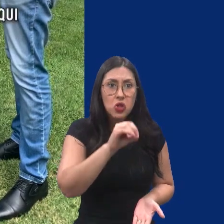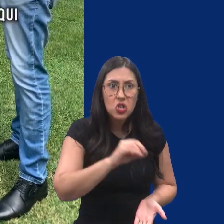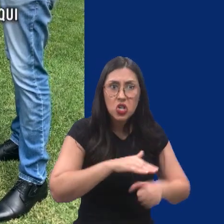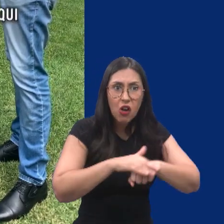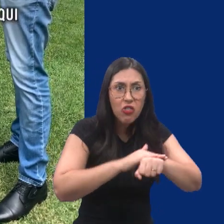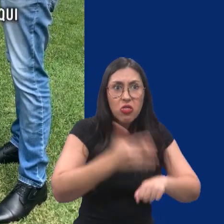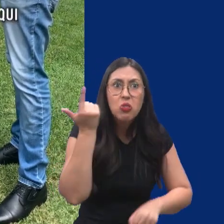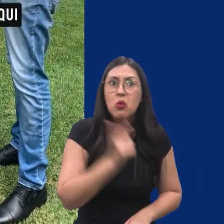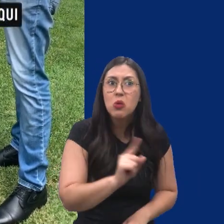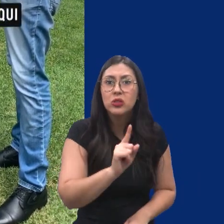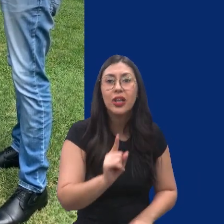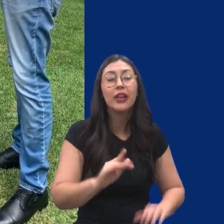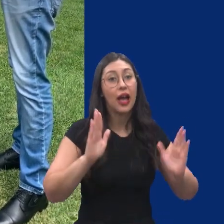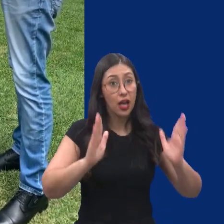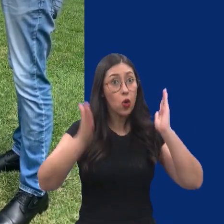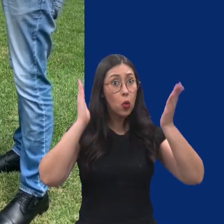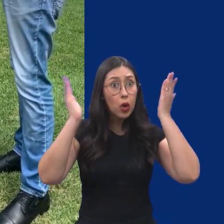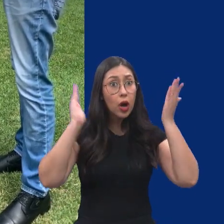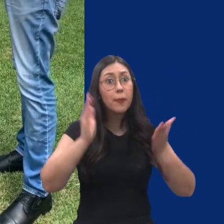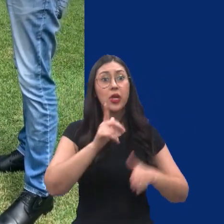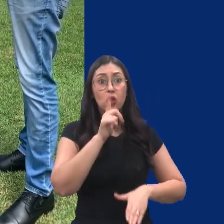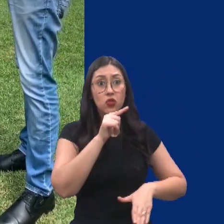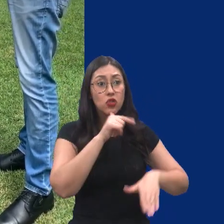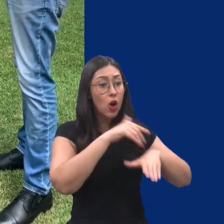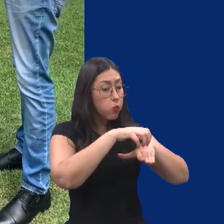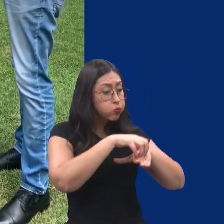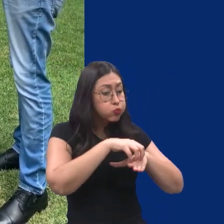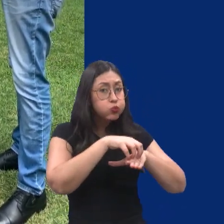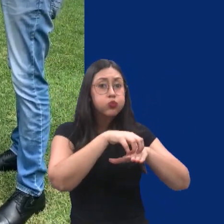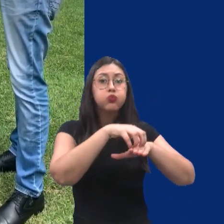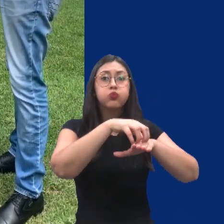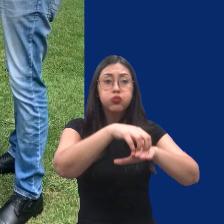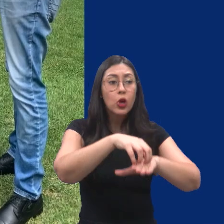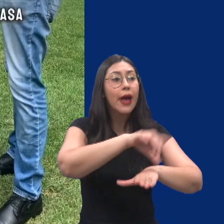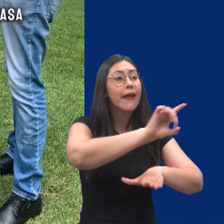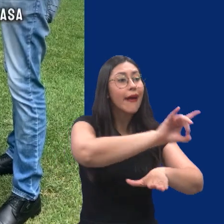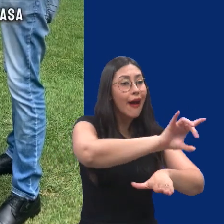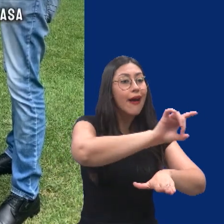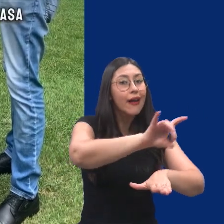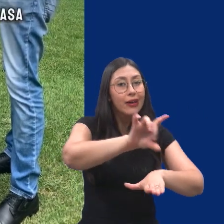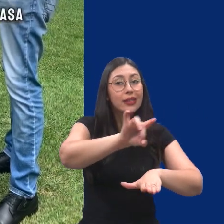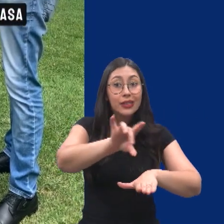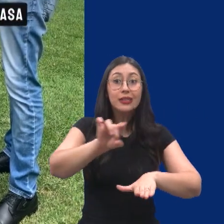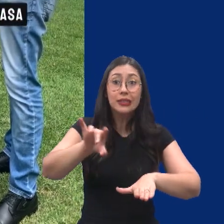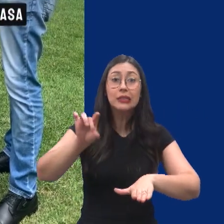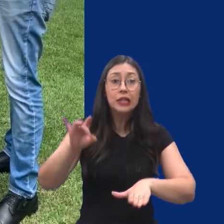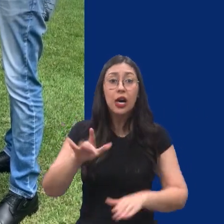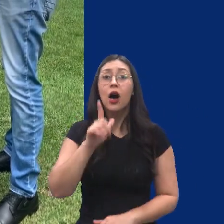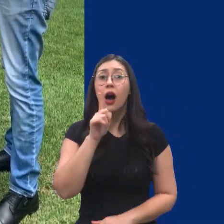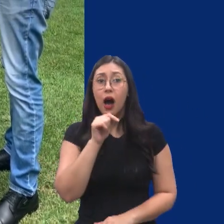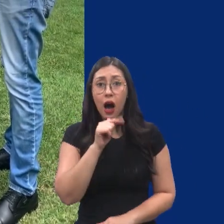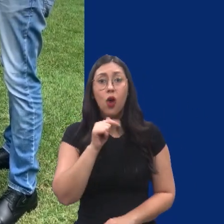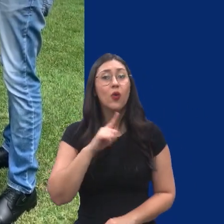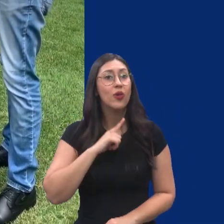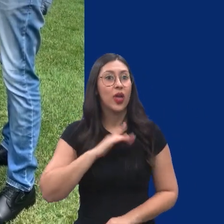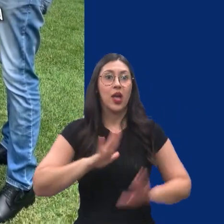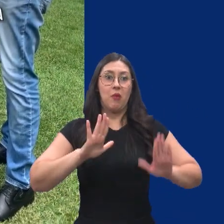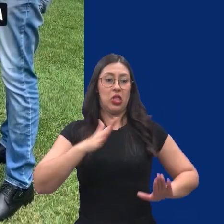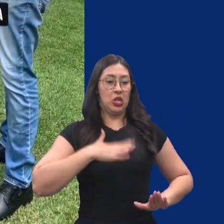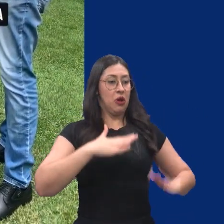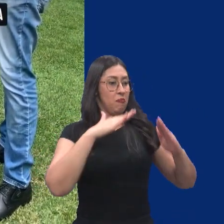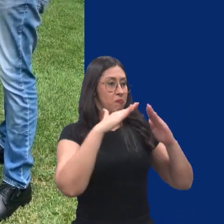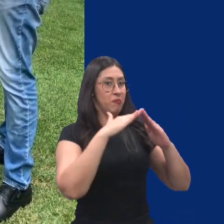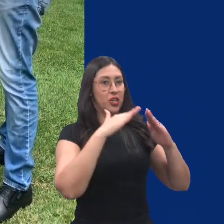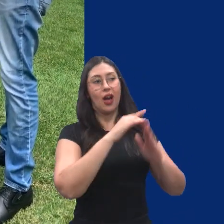Aí o caminhão vem aqui, abastece todos os imóveis, abastece todas as casas e a minha, Marcos, a sua